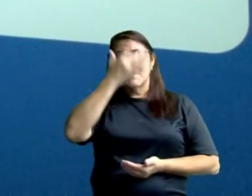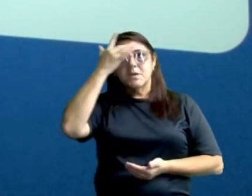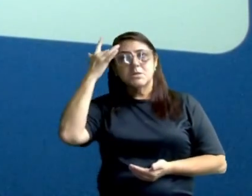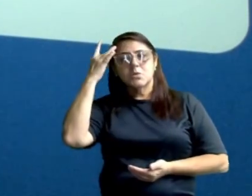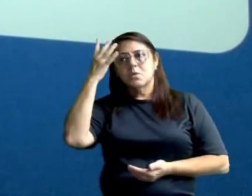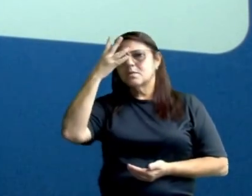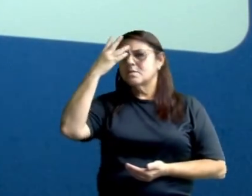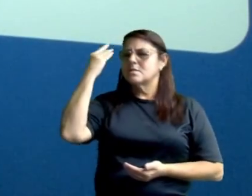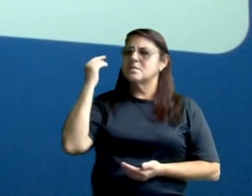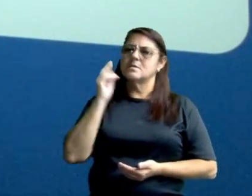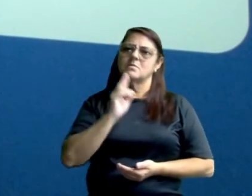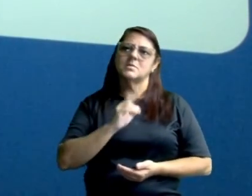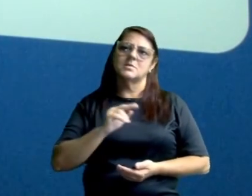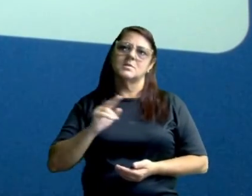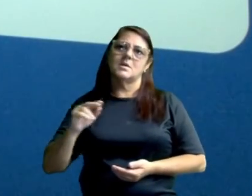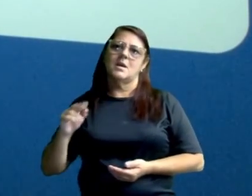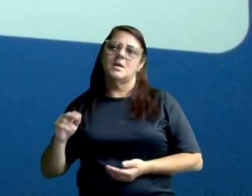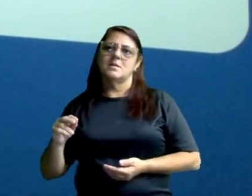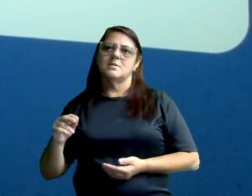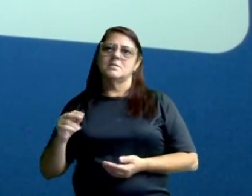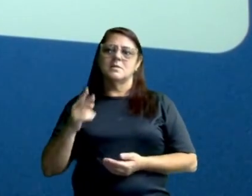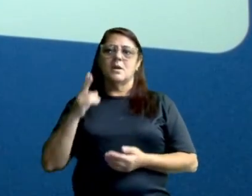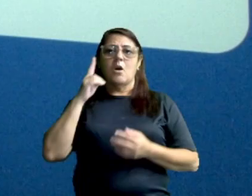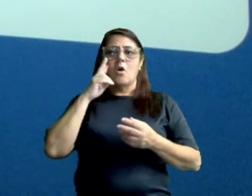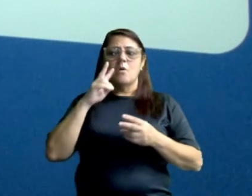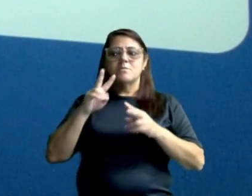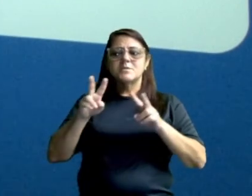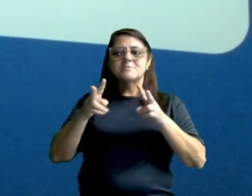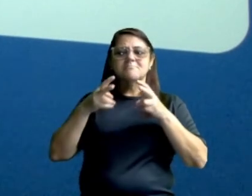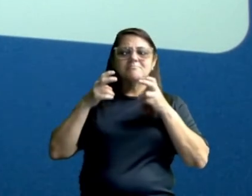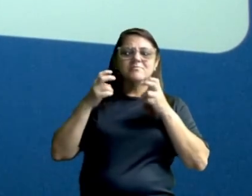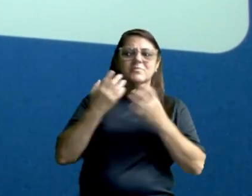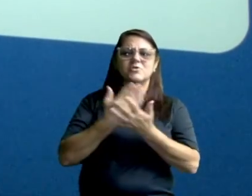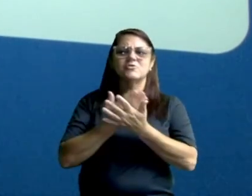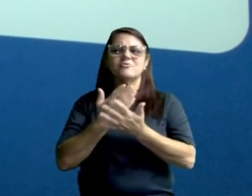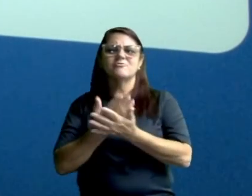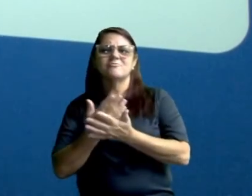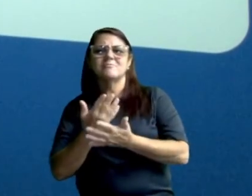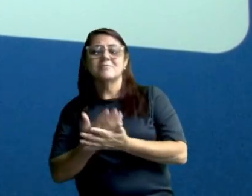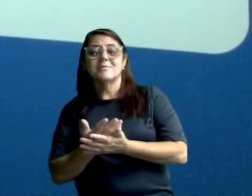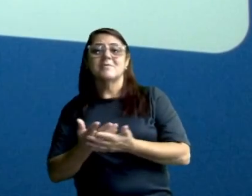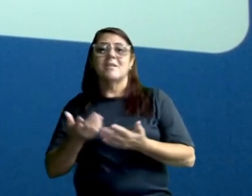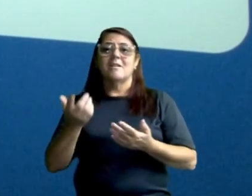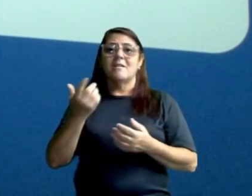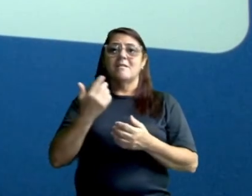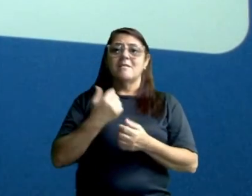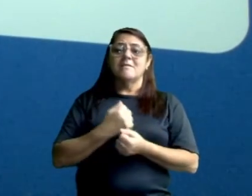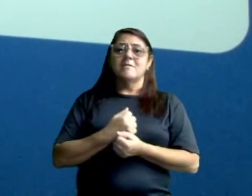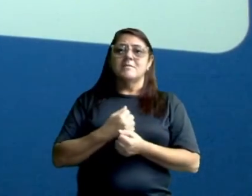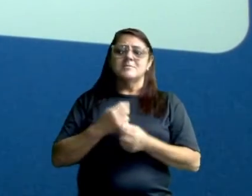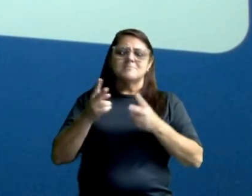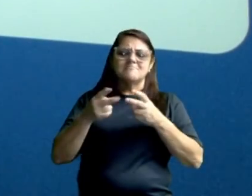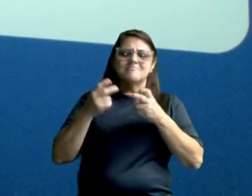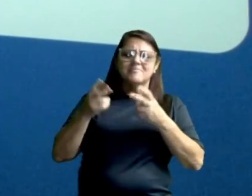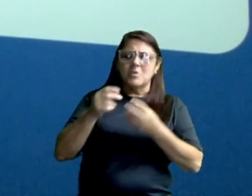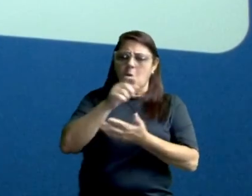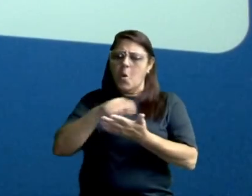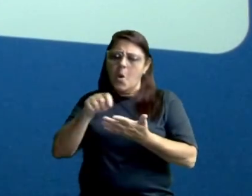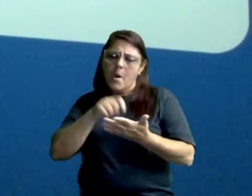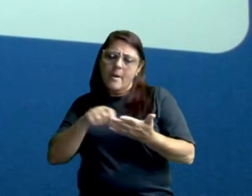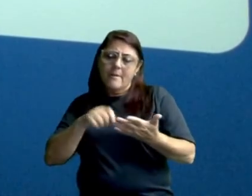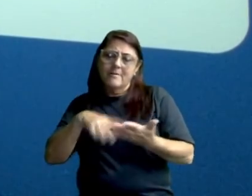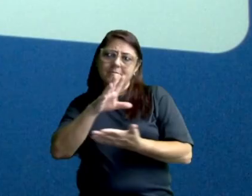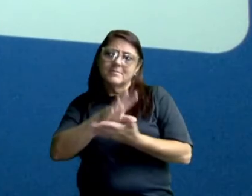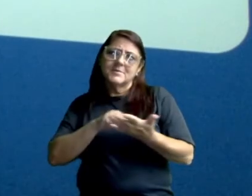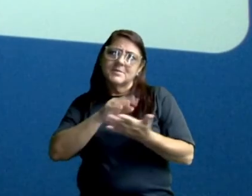não esquece sempre de assistir essas aulas, de sempre pegar para você todas as informações que são dadas,